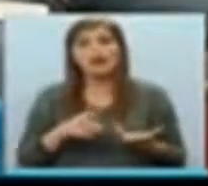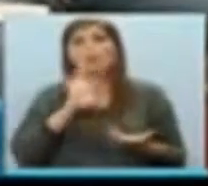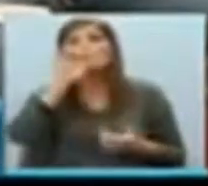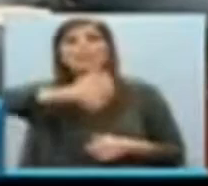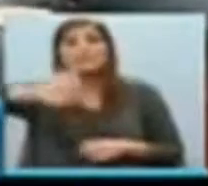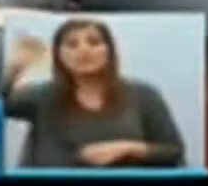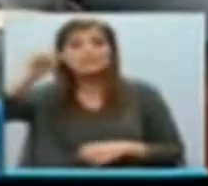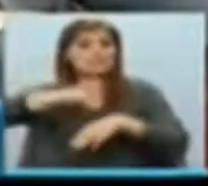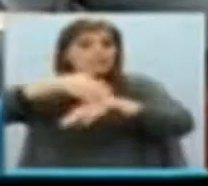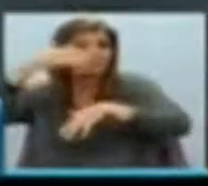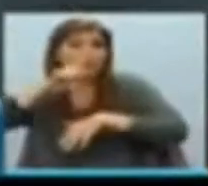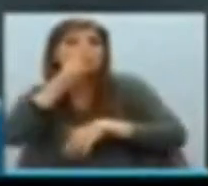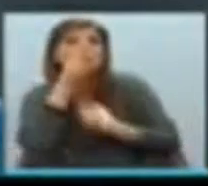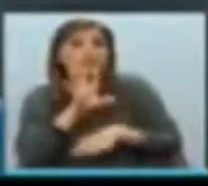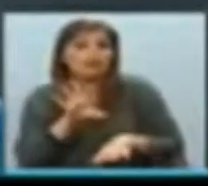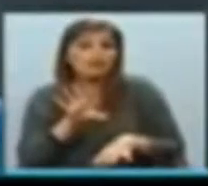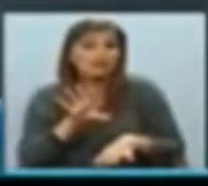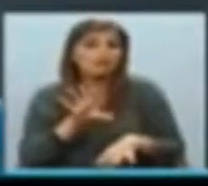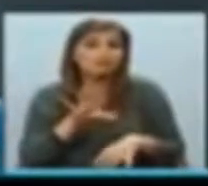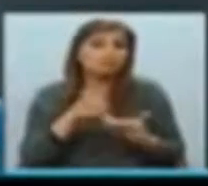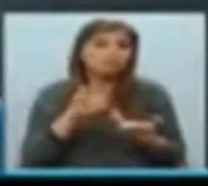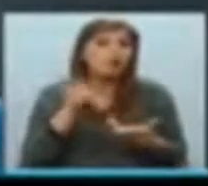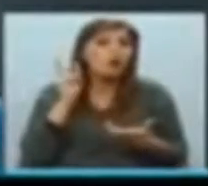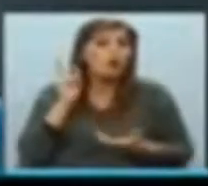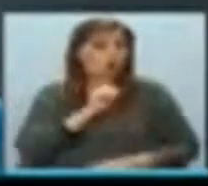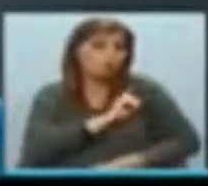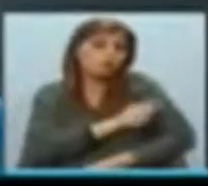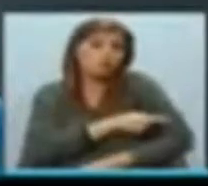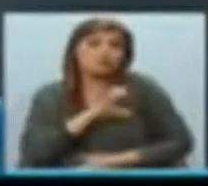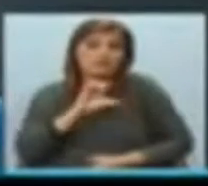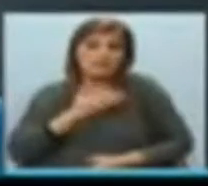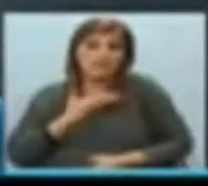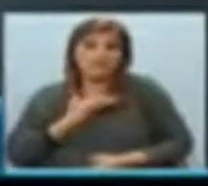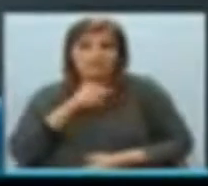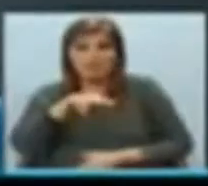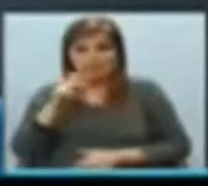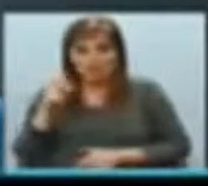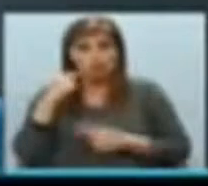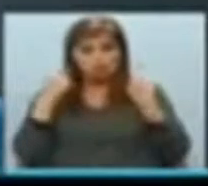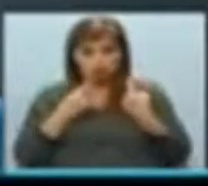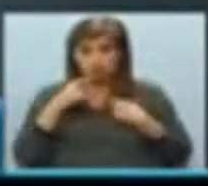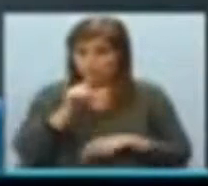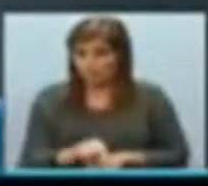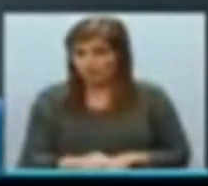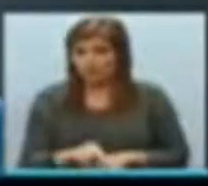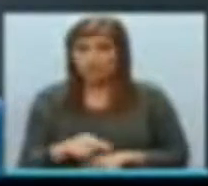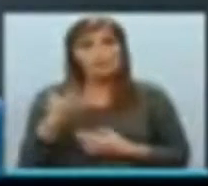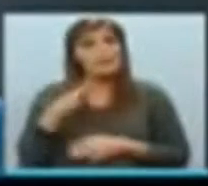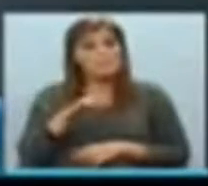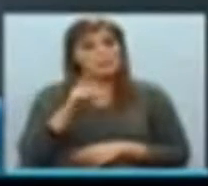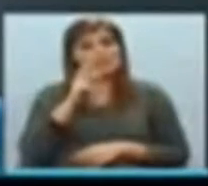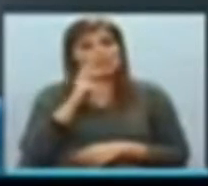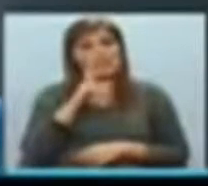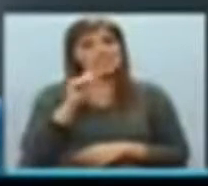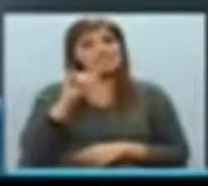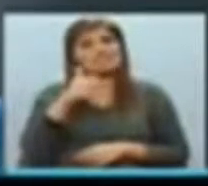perdido a cidadania é aí até a judeus era dito na circular também o hellish dizer contrariando